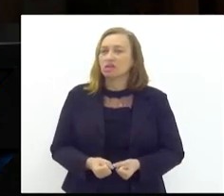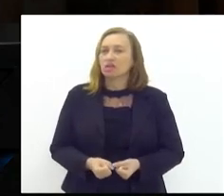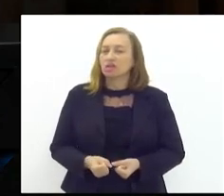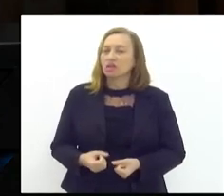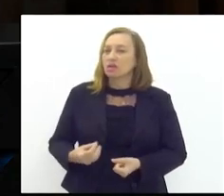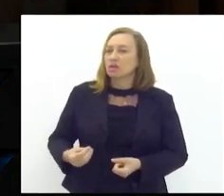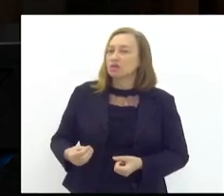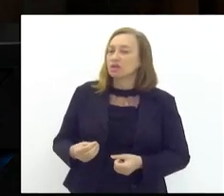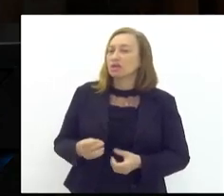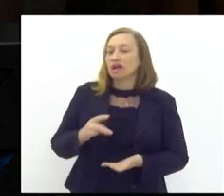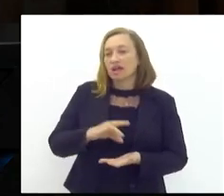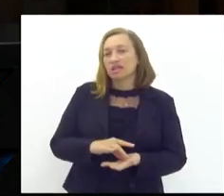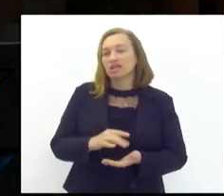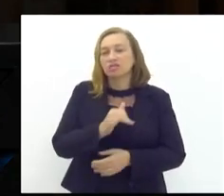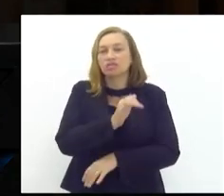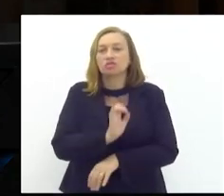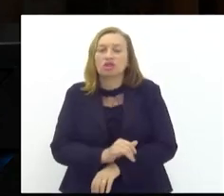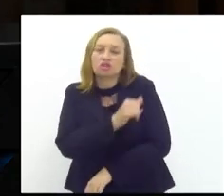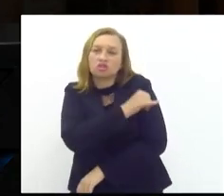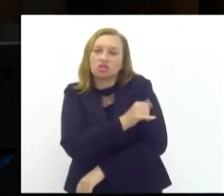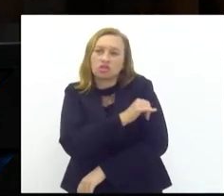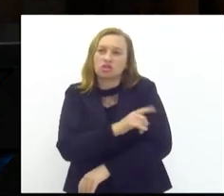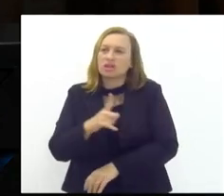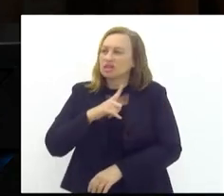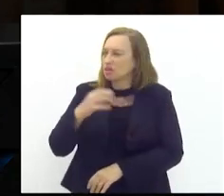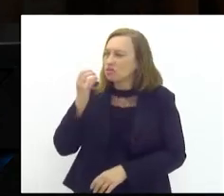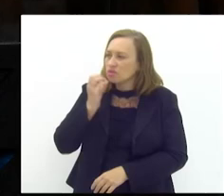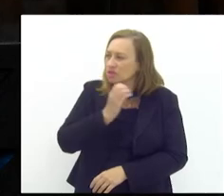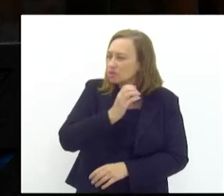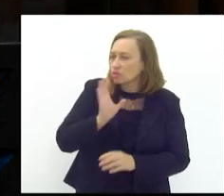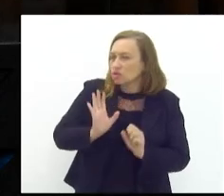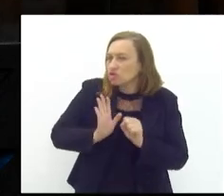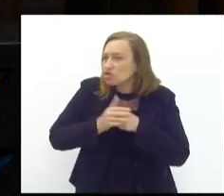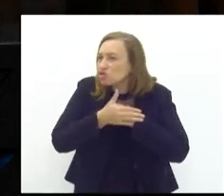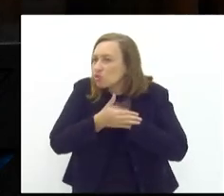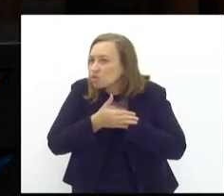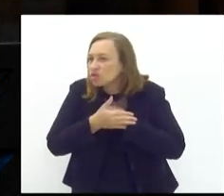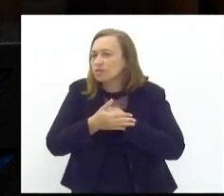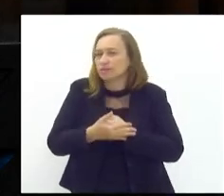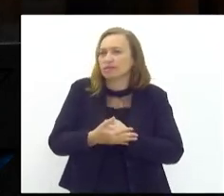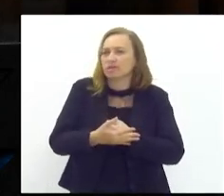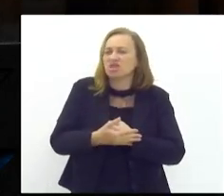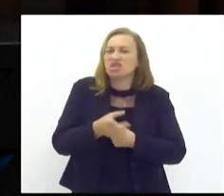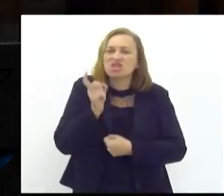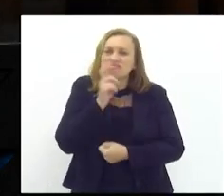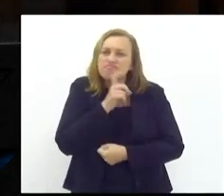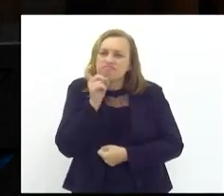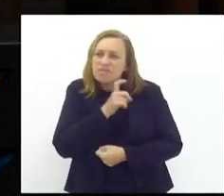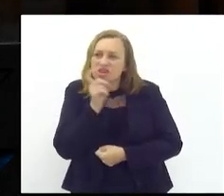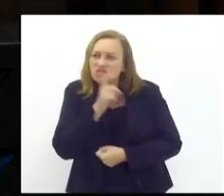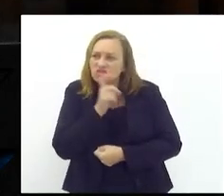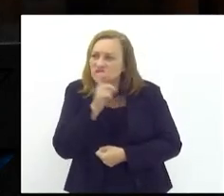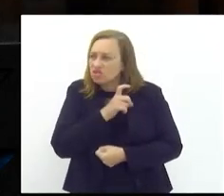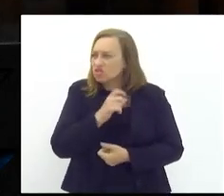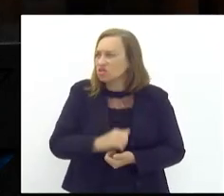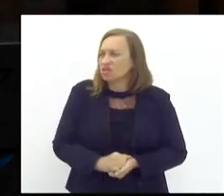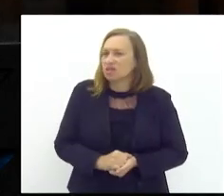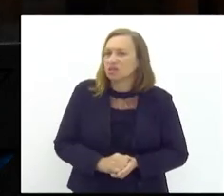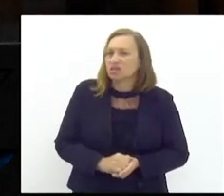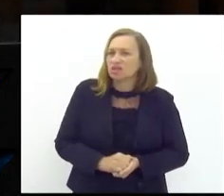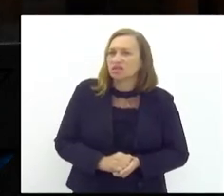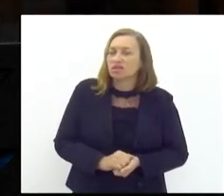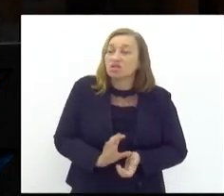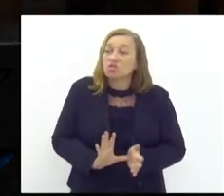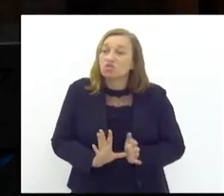que vive o estado do Rio de Janeiro hoje a gente tem um governador que se esconde a gente tem um governador que mente a gente tem um governador que Dá